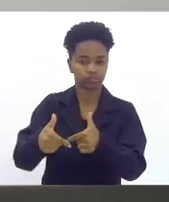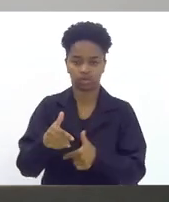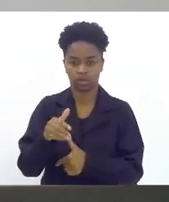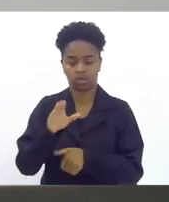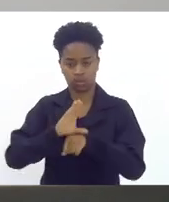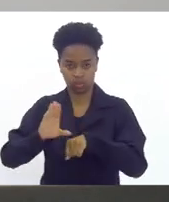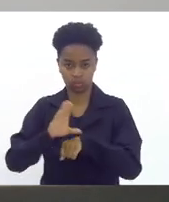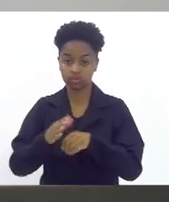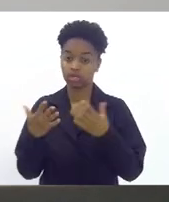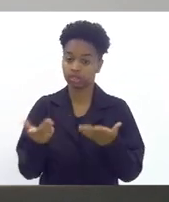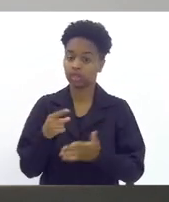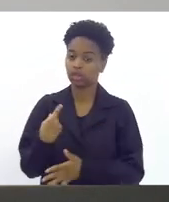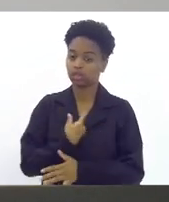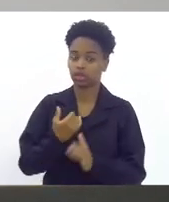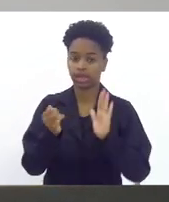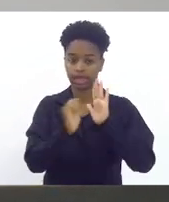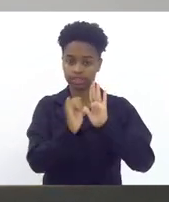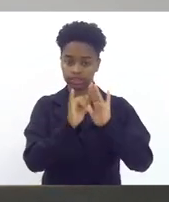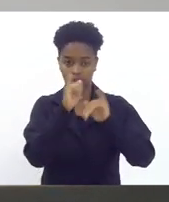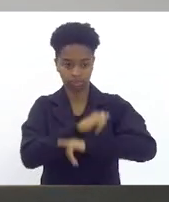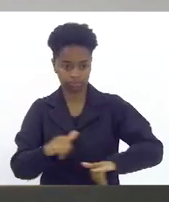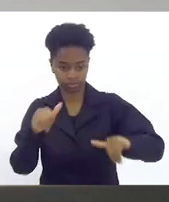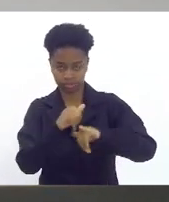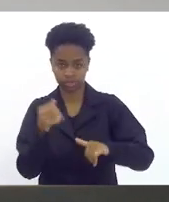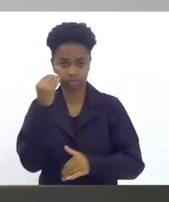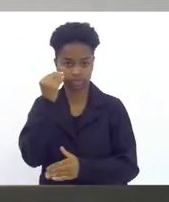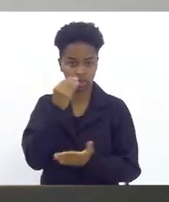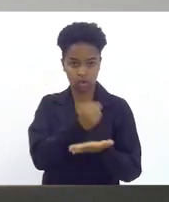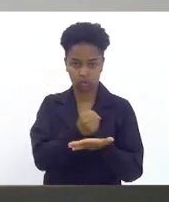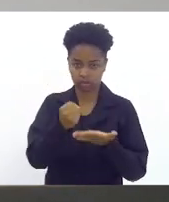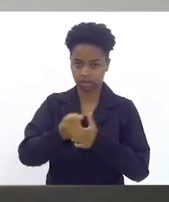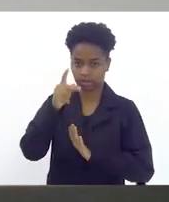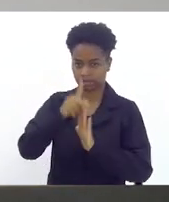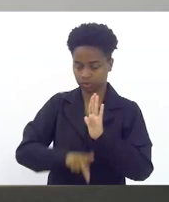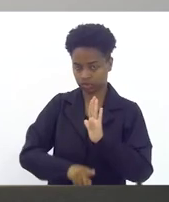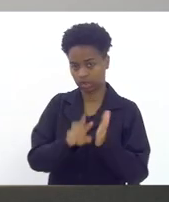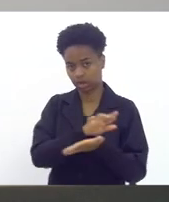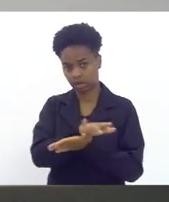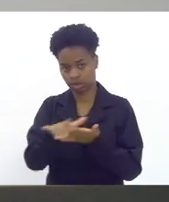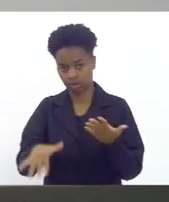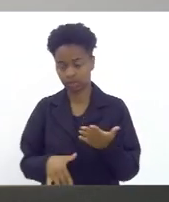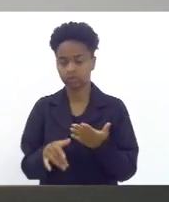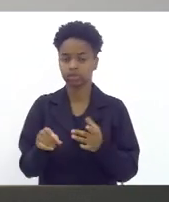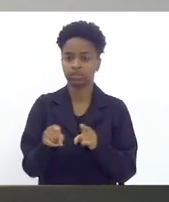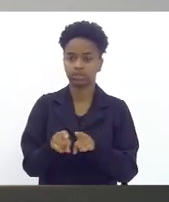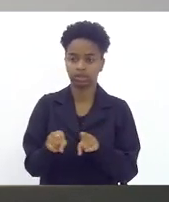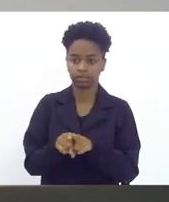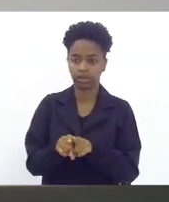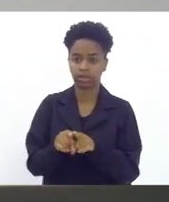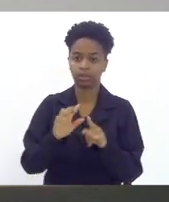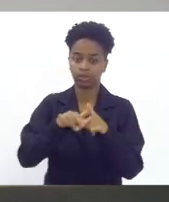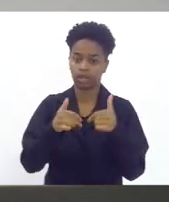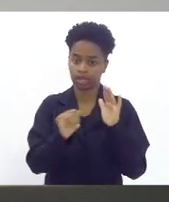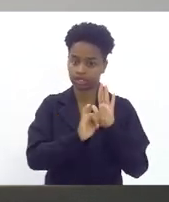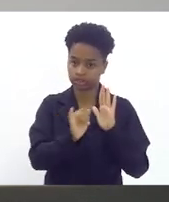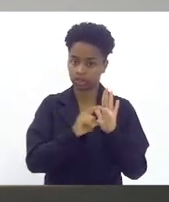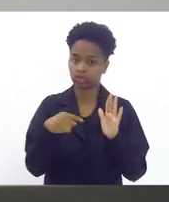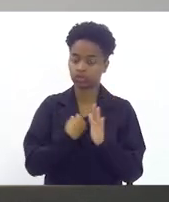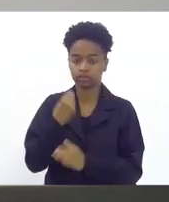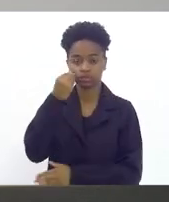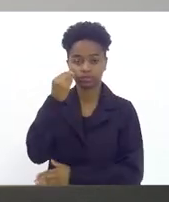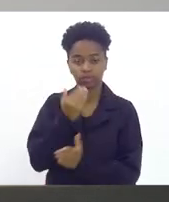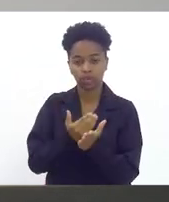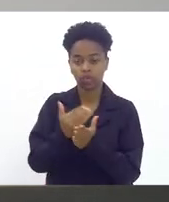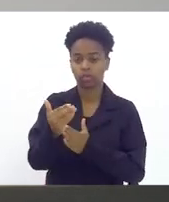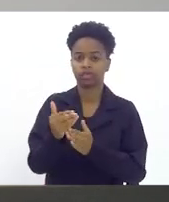vamos lançar um edital de seleção pública para contratação de projetos e com esse edital a gente espera iniciar